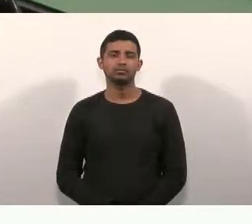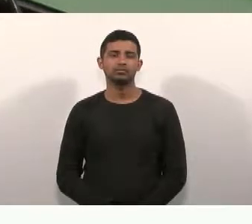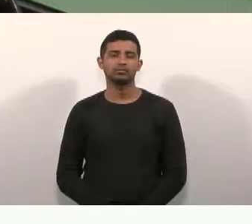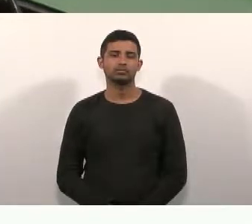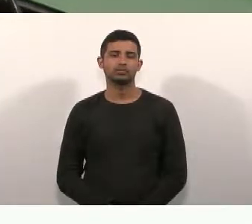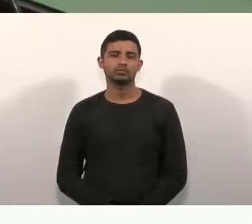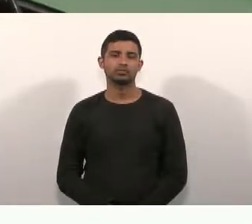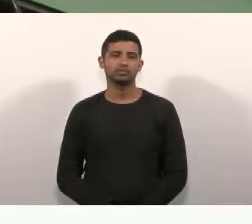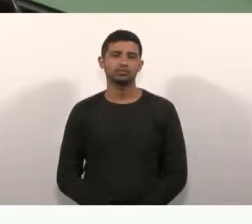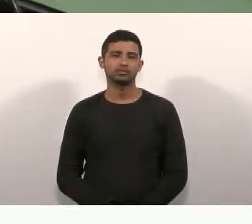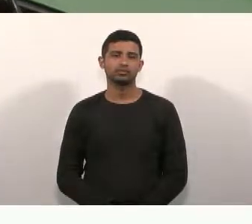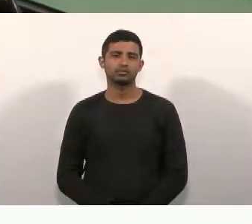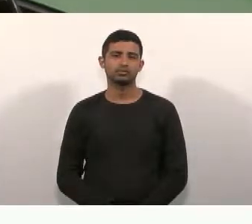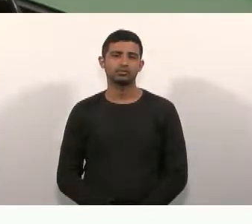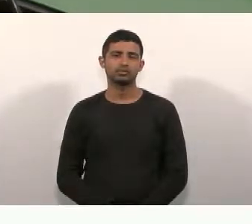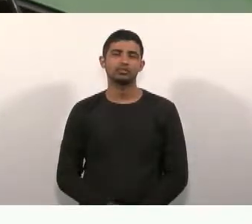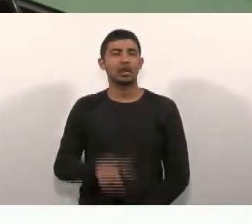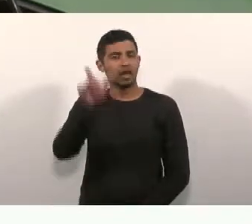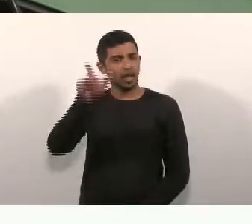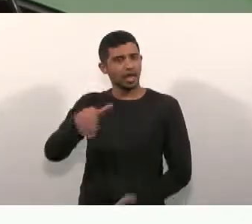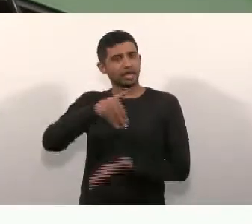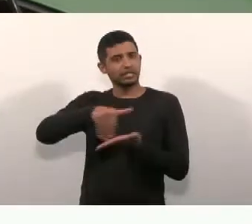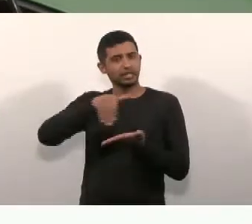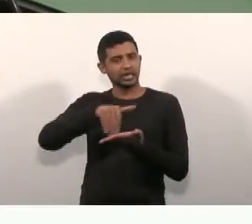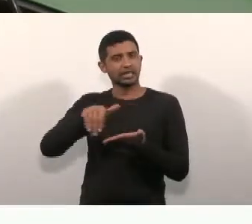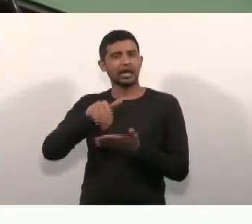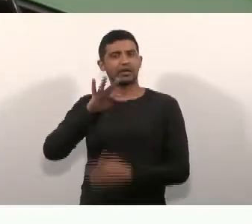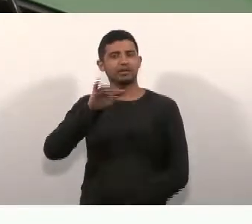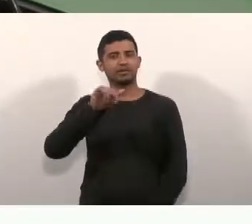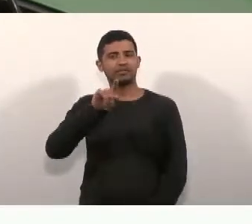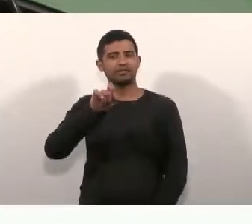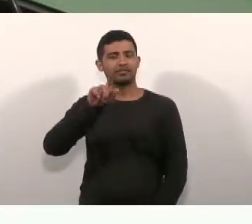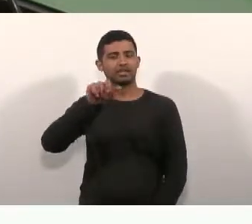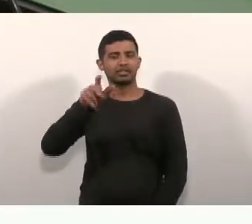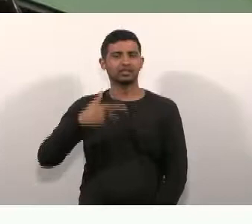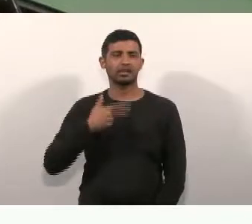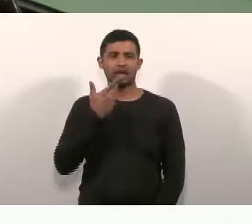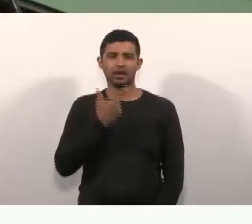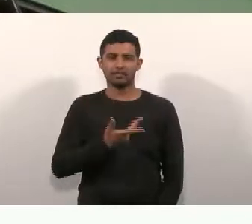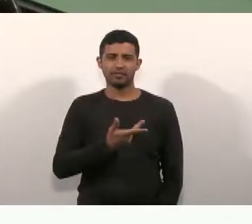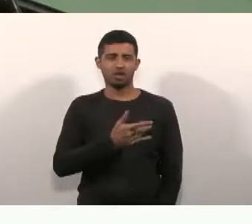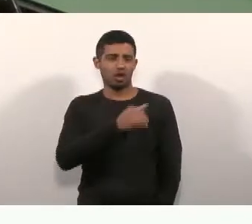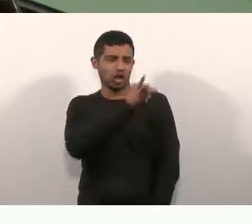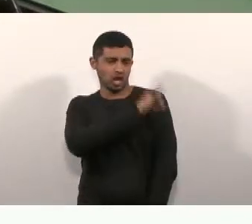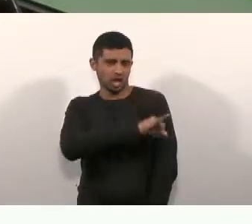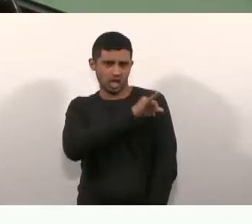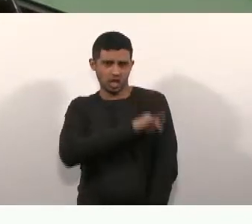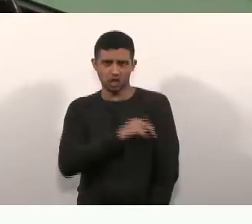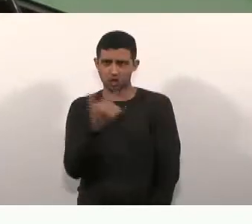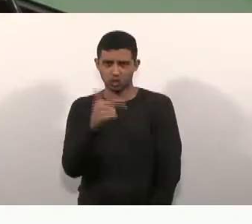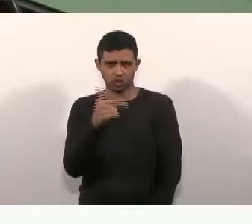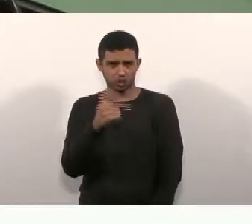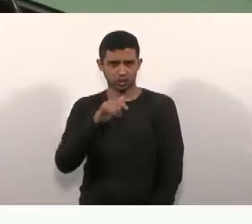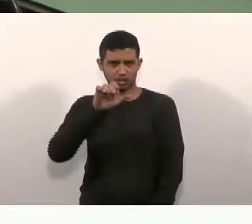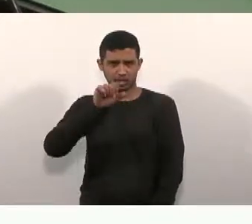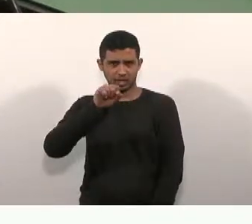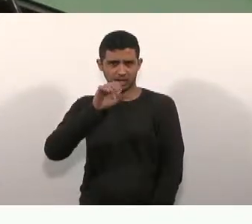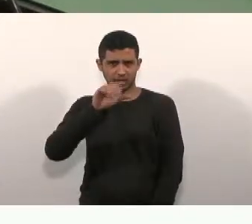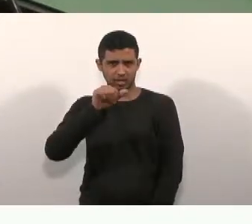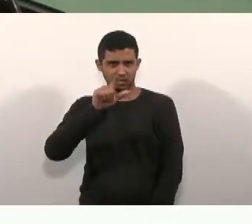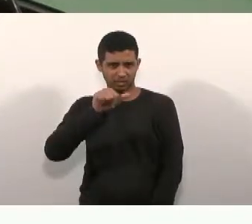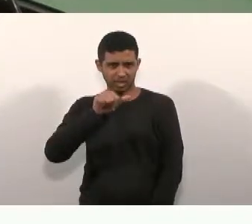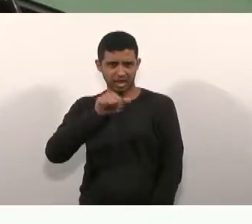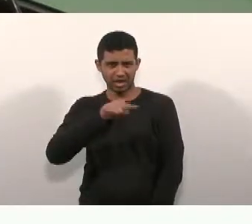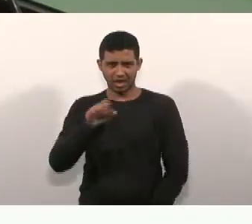na sessão de instalação da frente. O secretário de Fazenda respondeu que o Rio de Janeiro não tinha escala para fazer